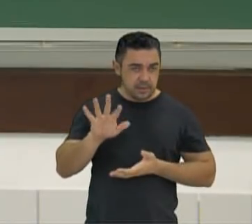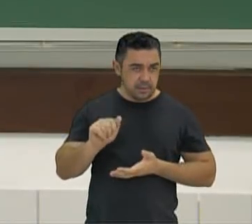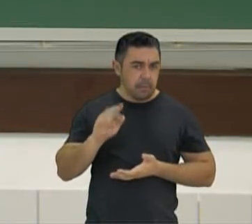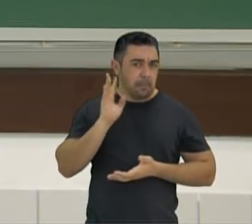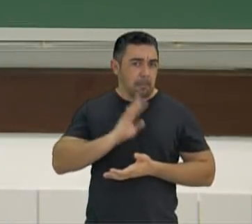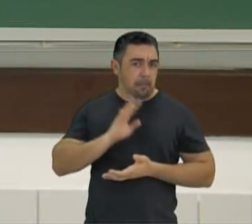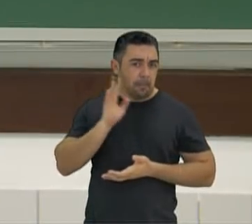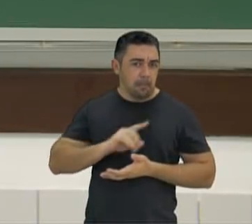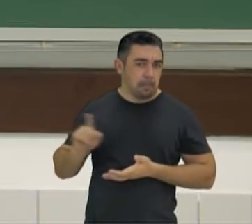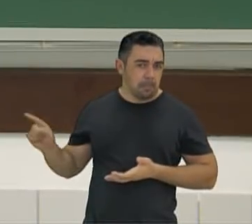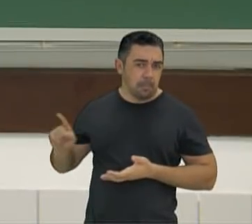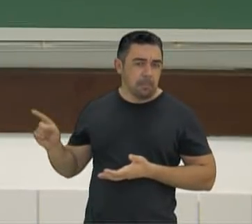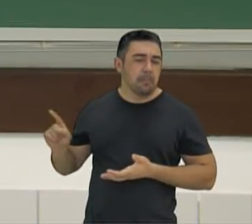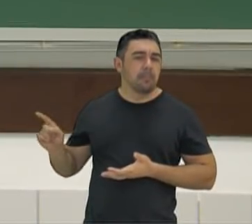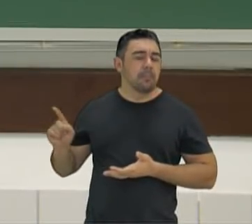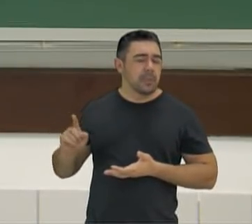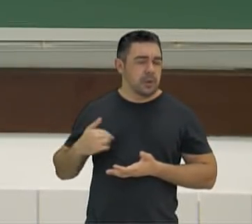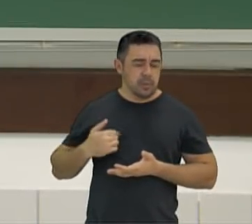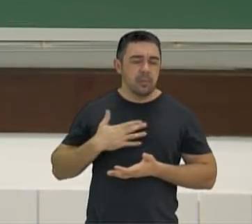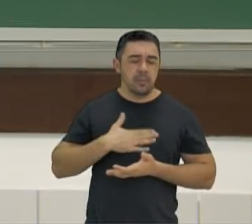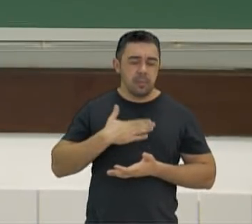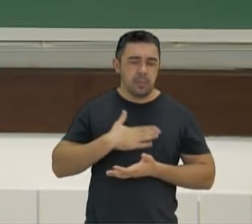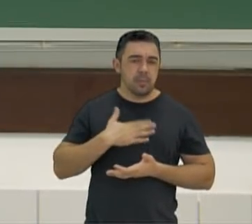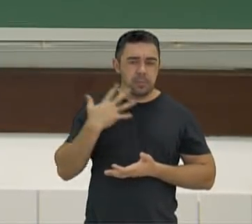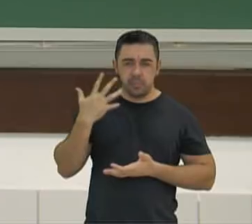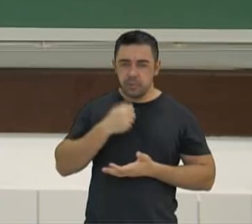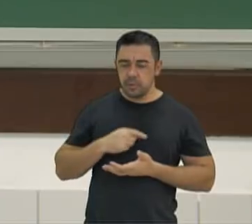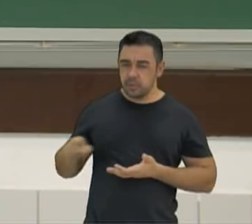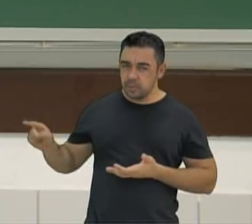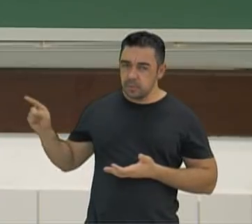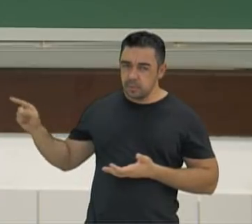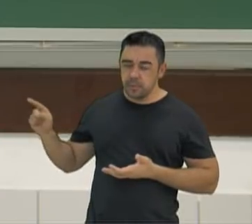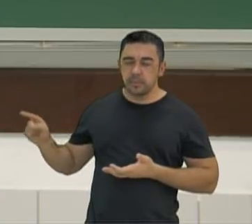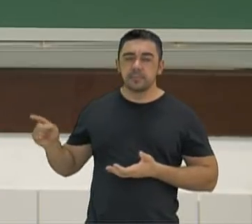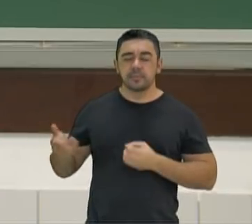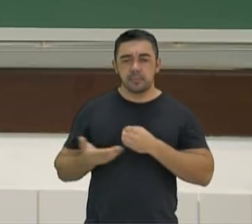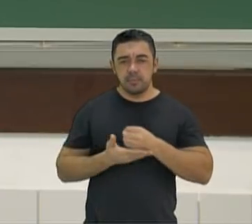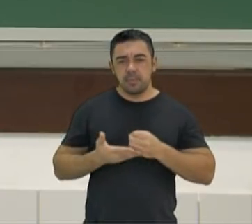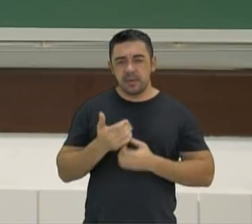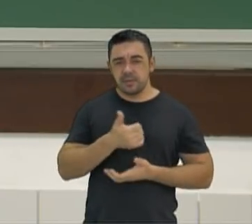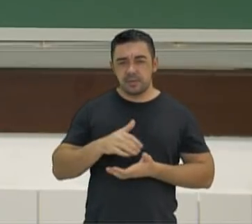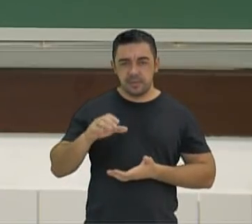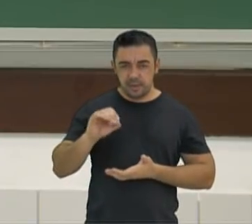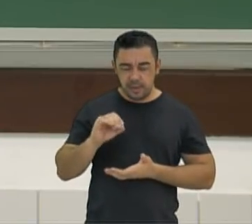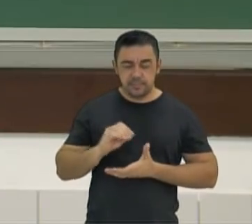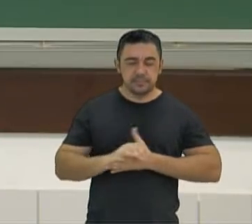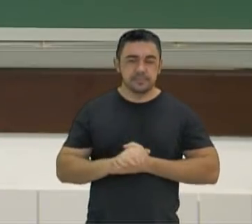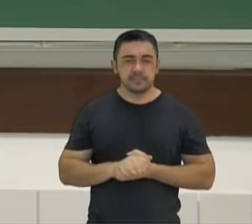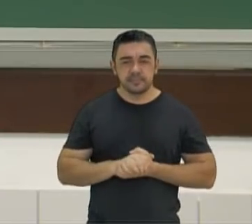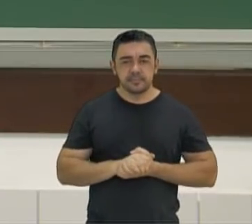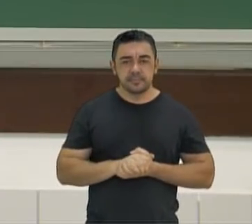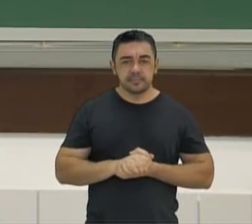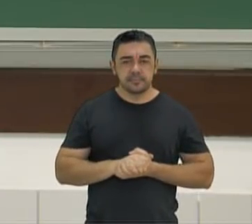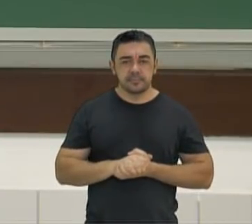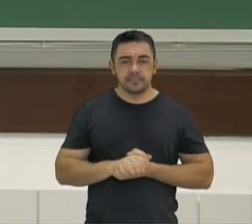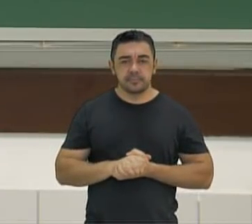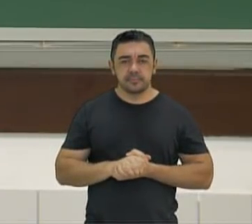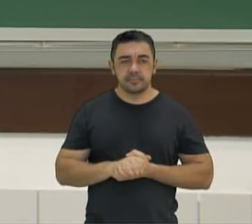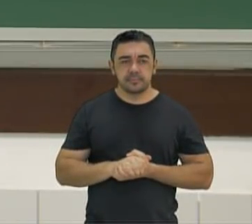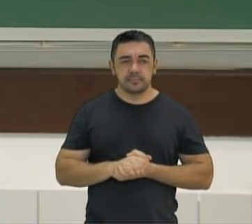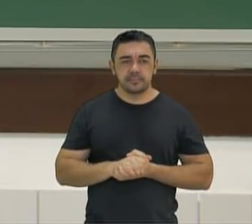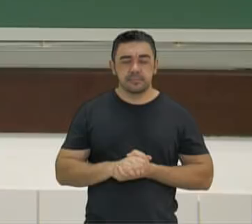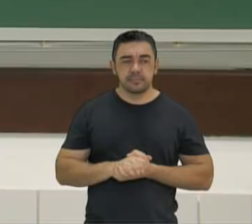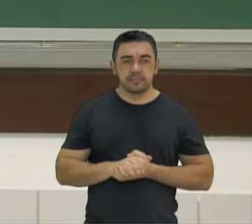esse exercício? Nossa, a professora acha bem bonita aqui uma pirâmide de base decagonal.